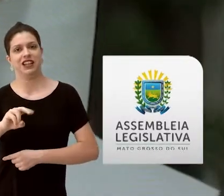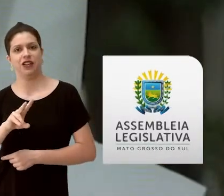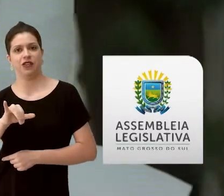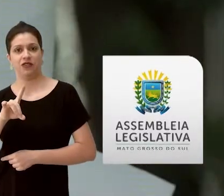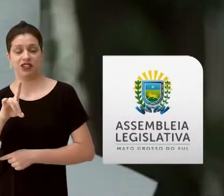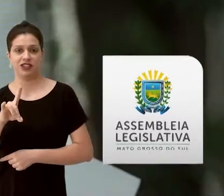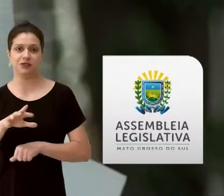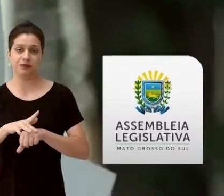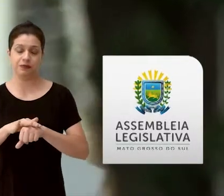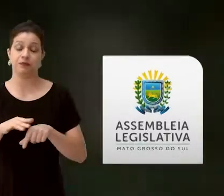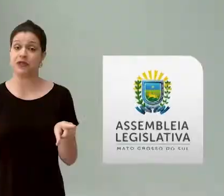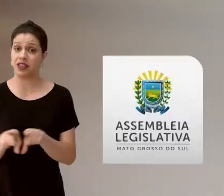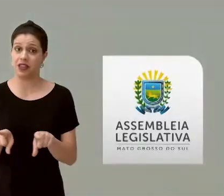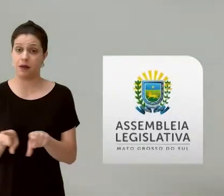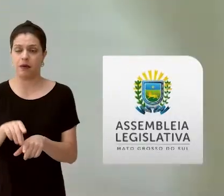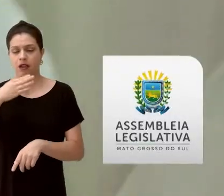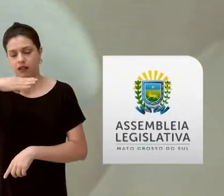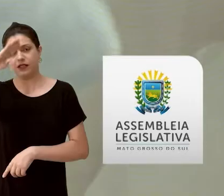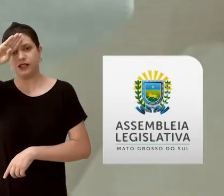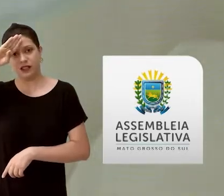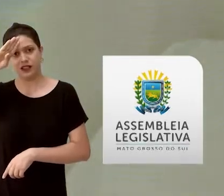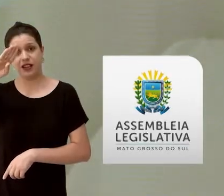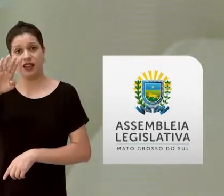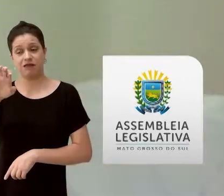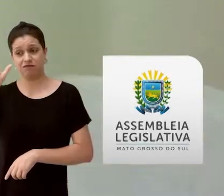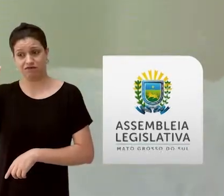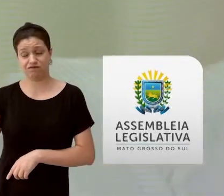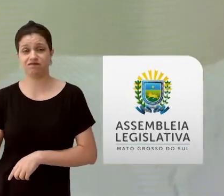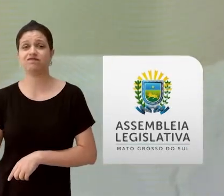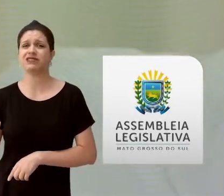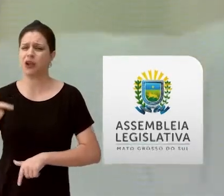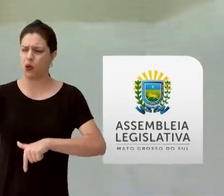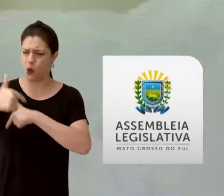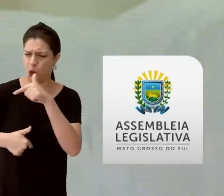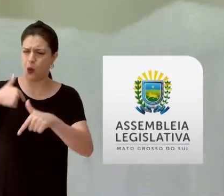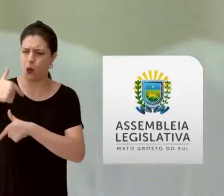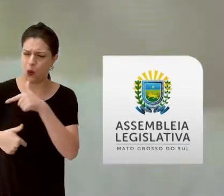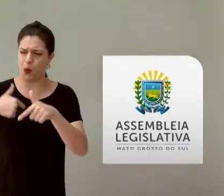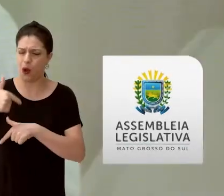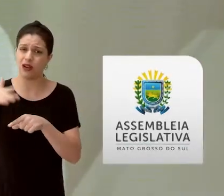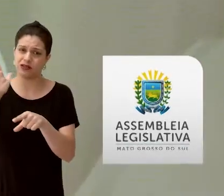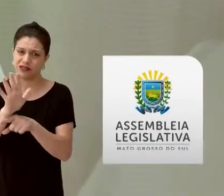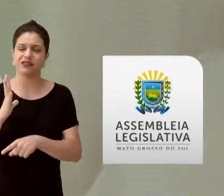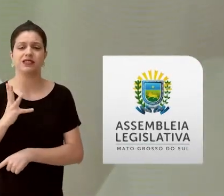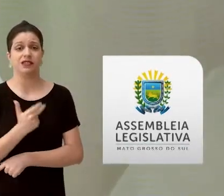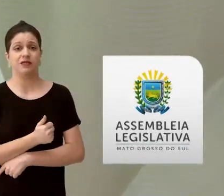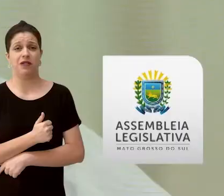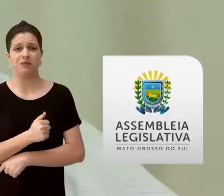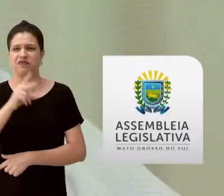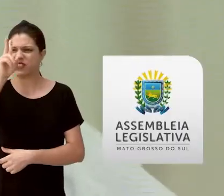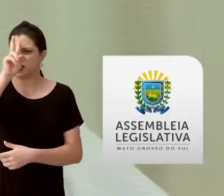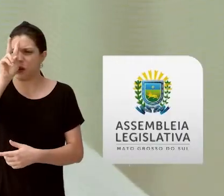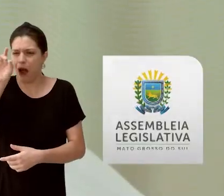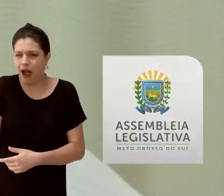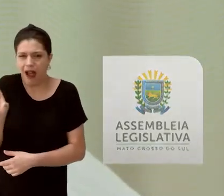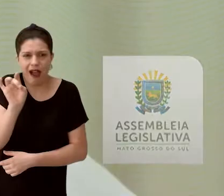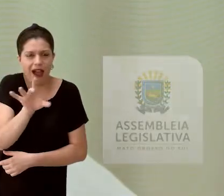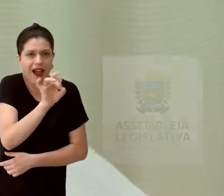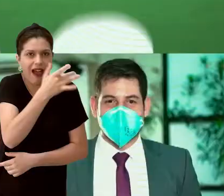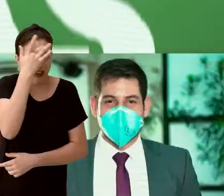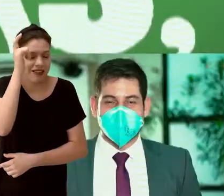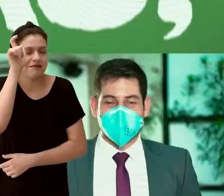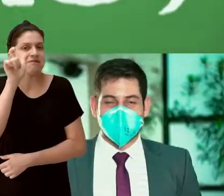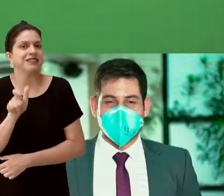venceu a Covid-19. E do enfermeiro Edmilson, que tem trabalhado incansavelmente para salvar a vida de muitos. São